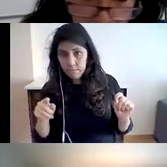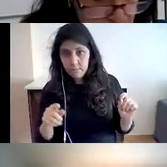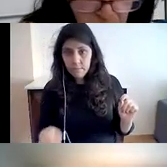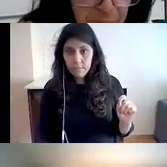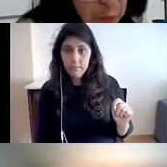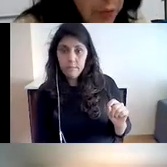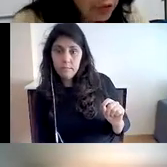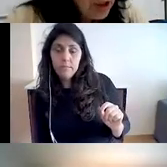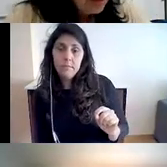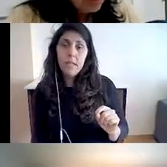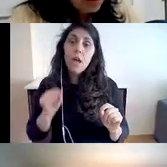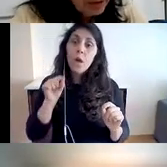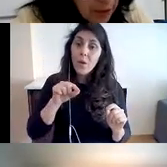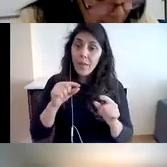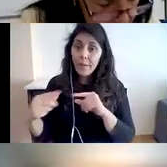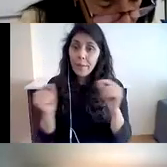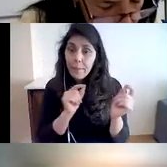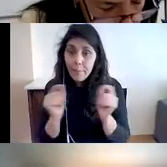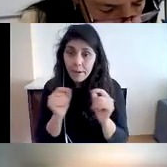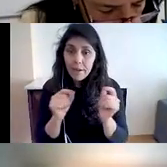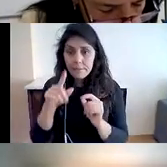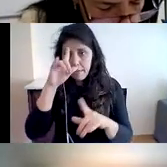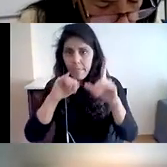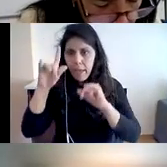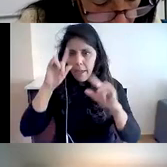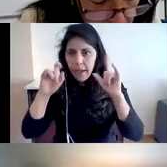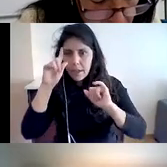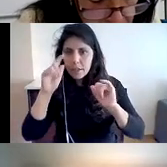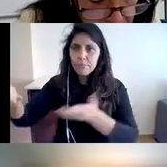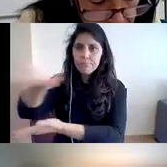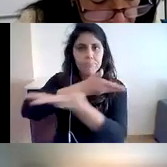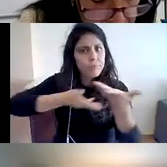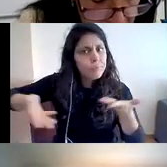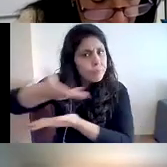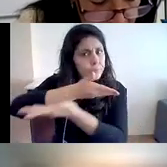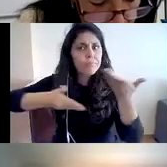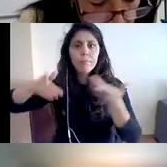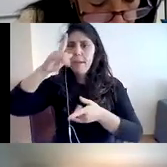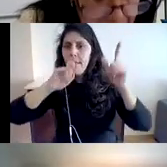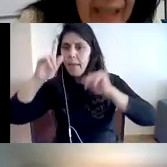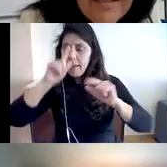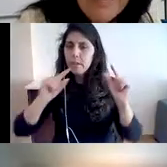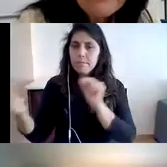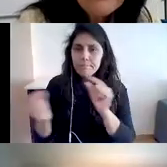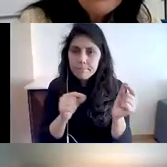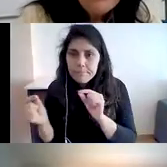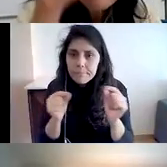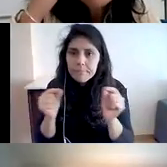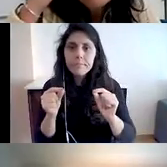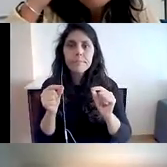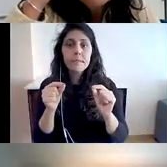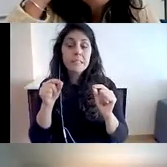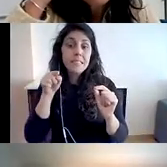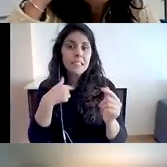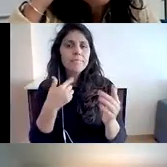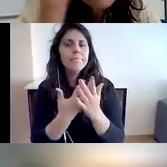sobre as quais trocamos ideias e que foram debatidas, aqui eu queria realçar